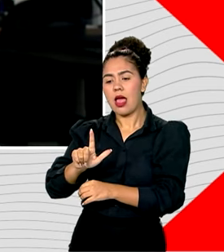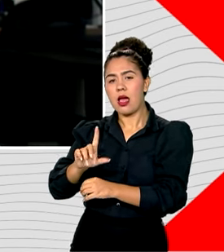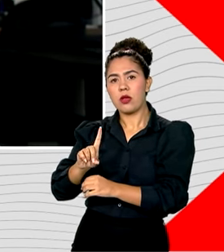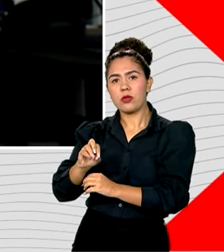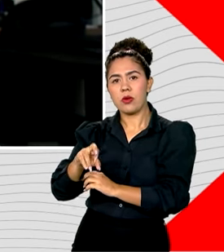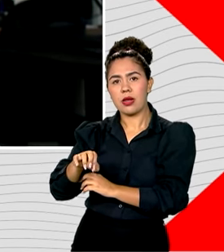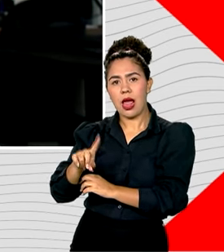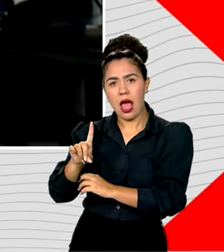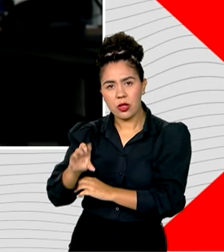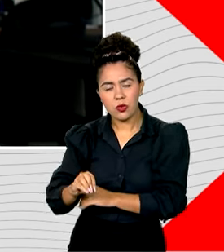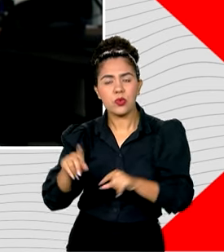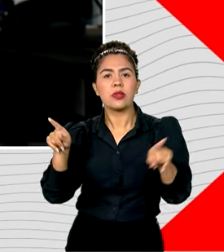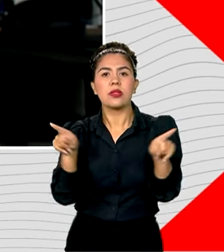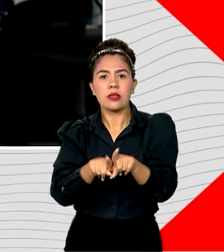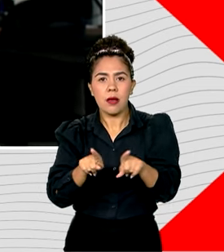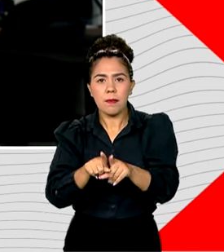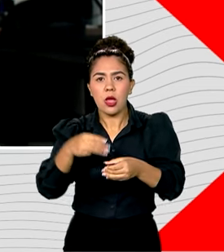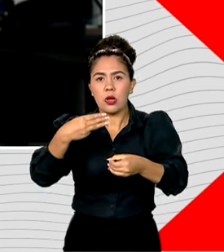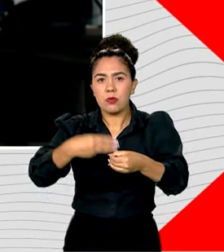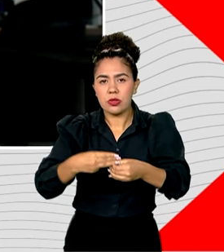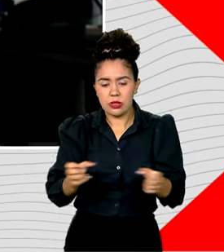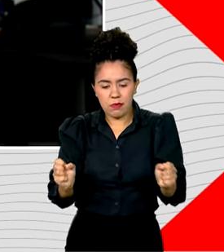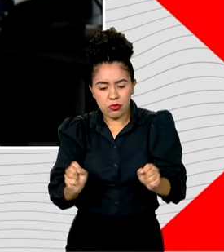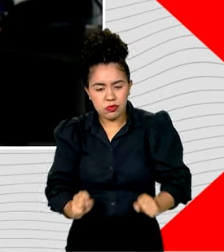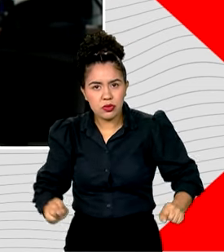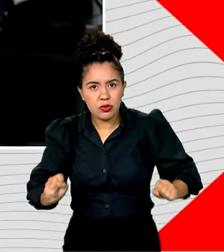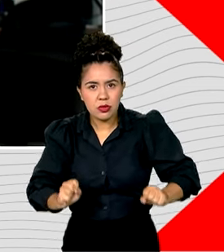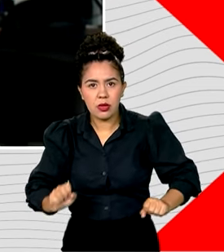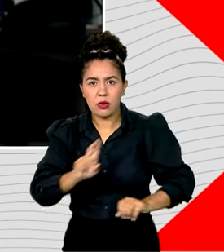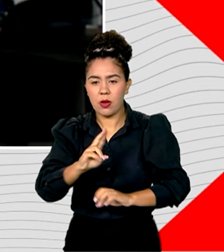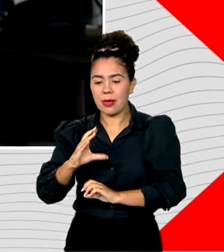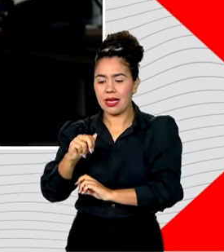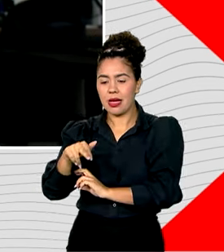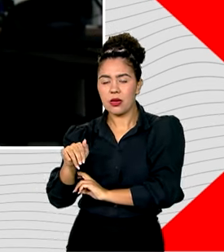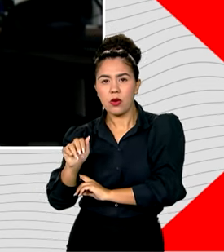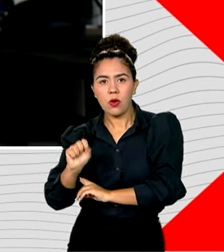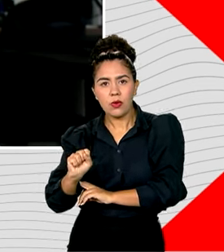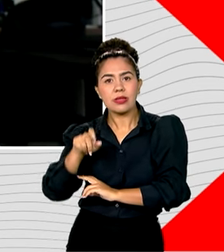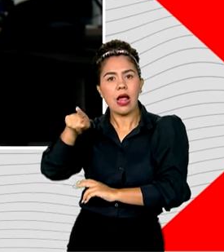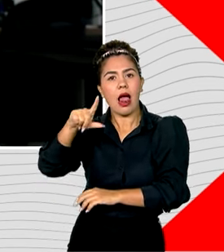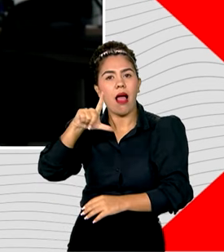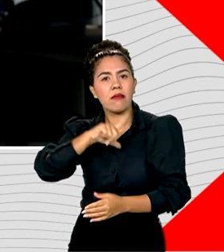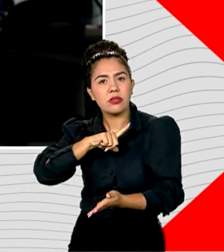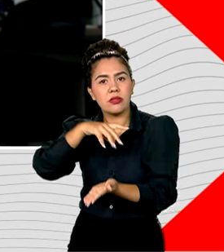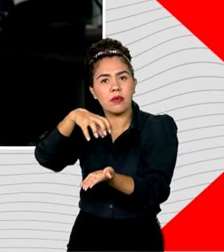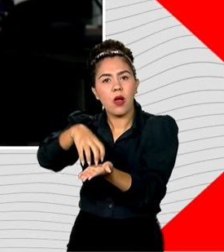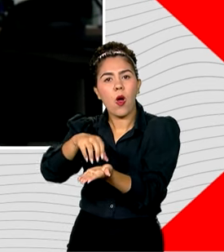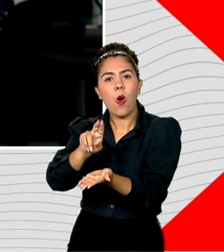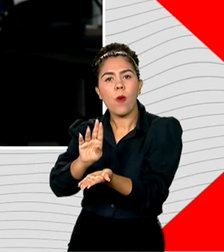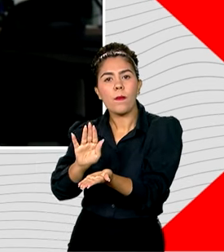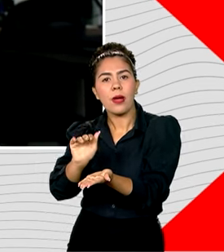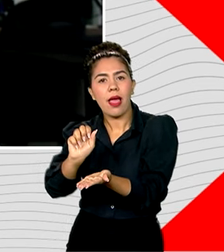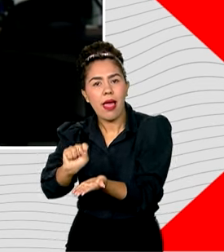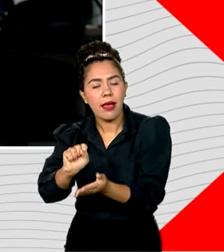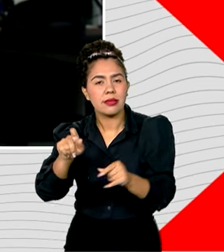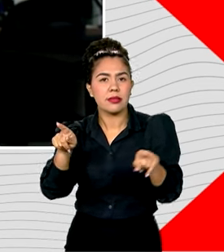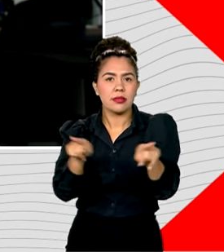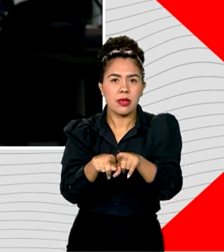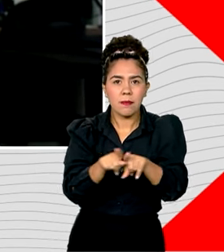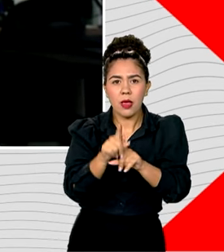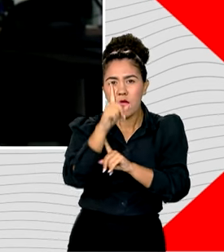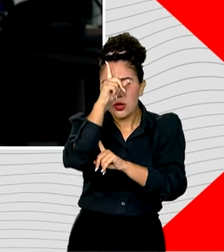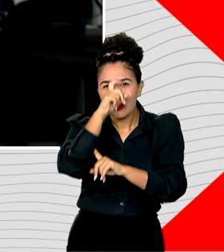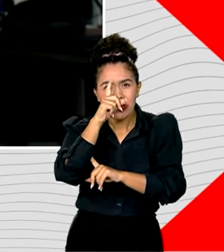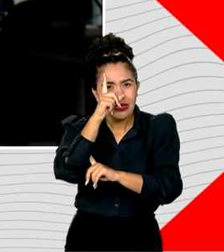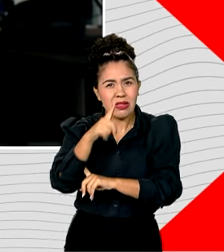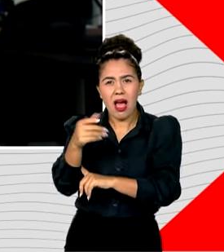Canoas que teve a sua base da Saúde Né desde a saúde básica lá as ubss até mesmo hospitais completamente